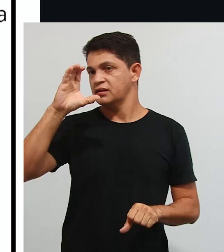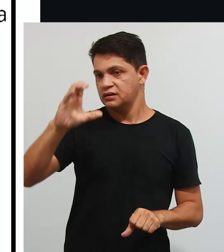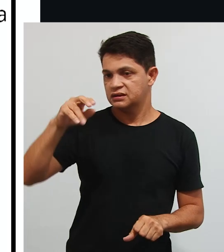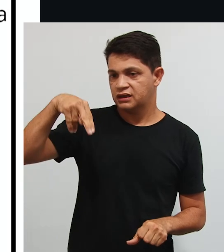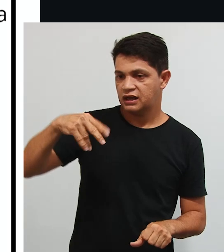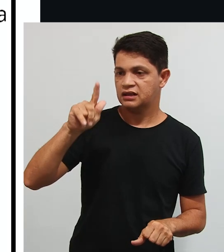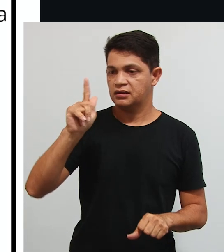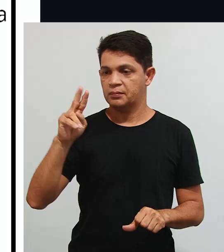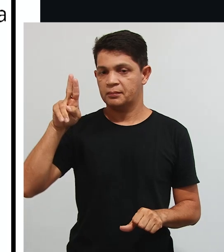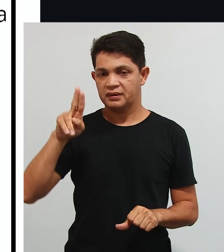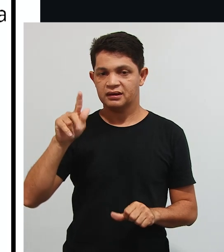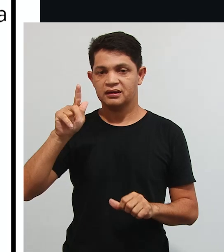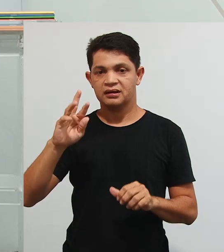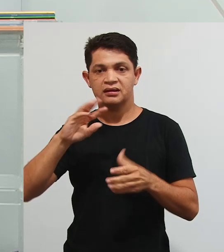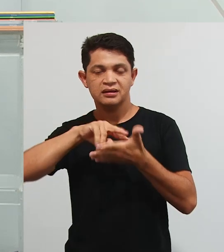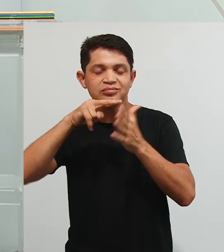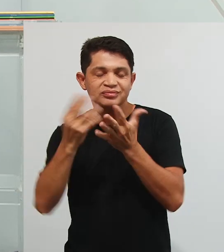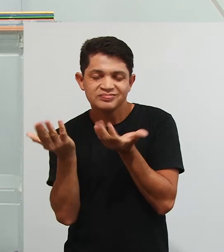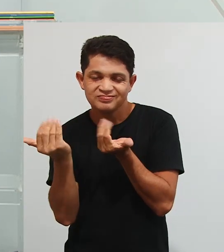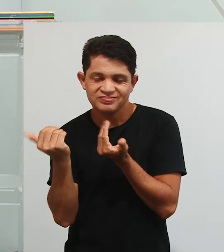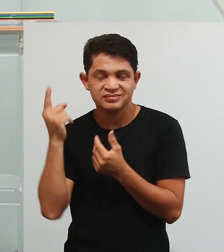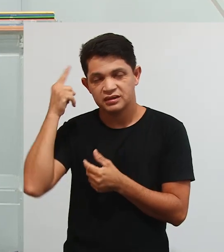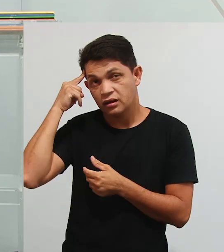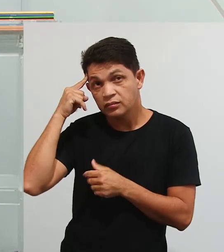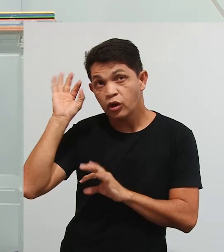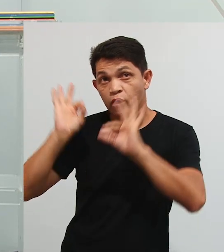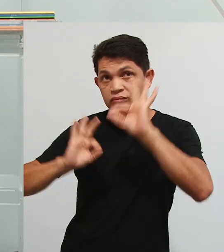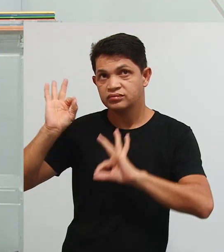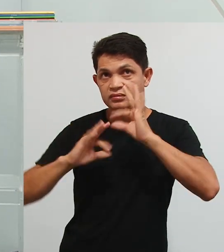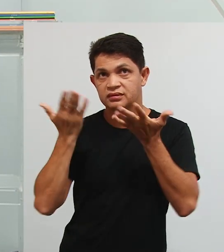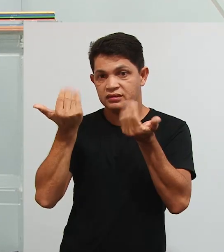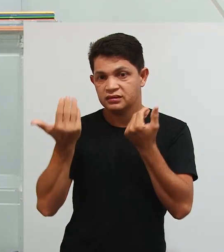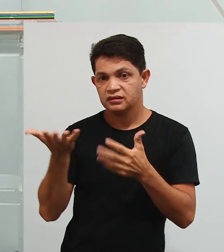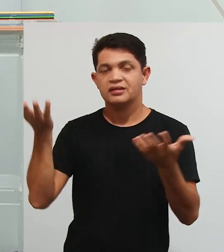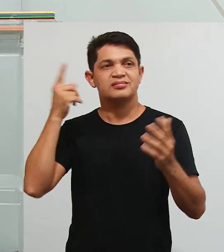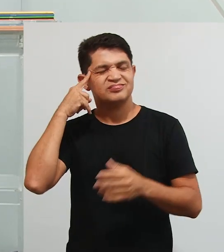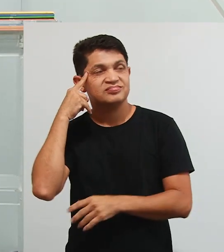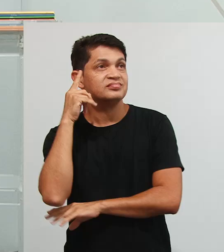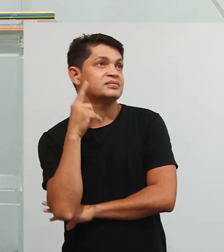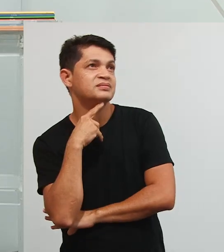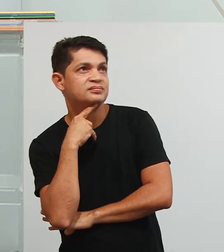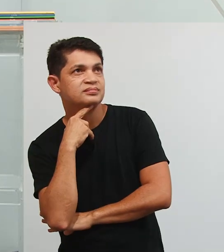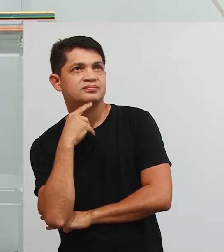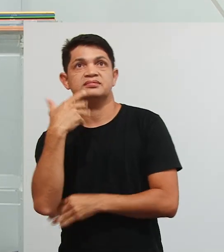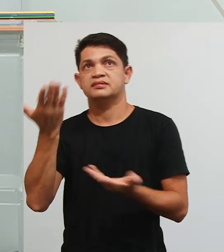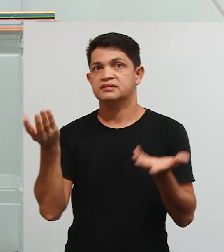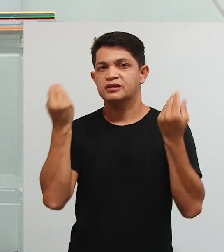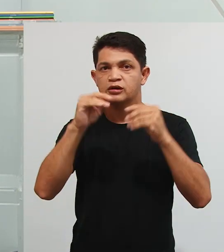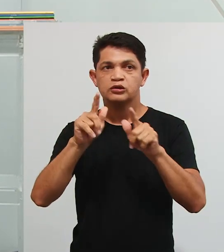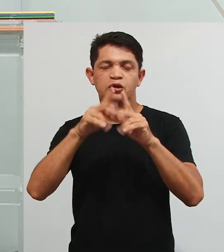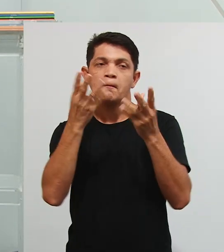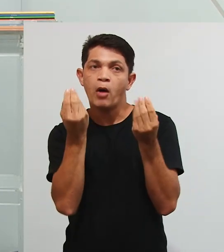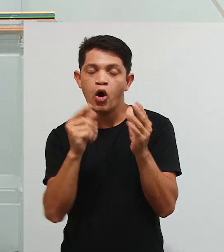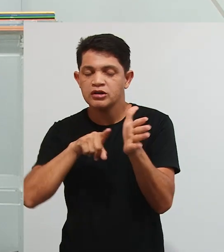E aqui, olha só, vem aqui bem pertinho de mim, porque, sabe assim, a gente tem um monte de grupos de pesquisa aqui no